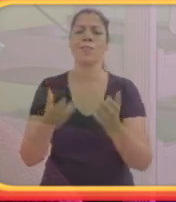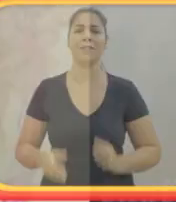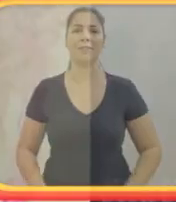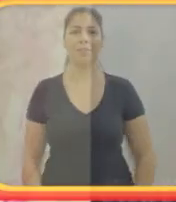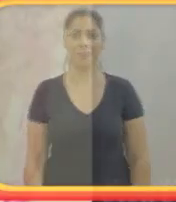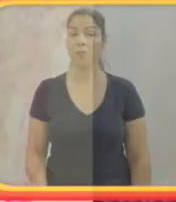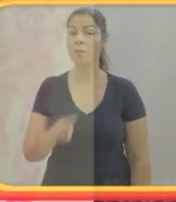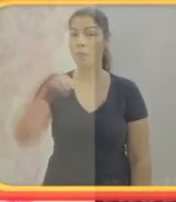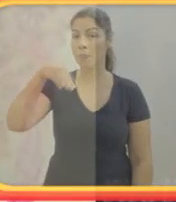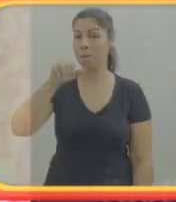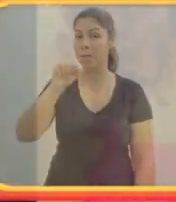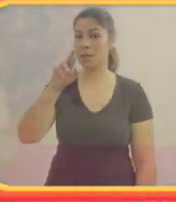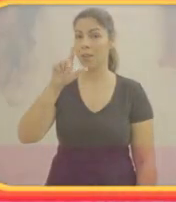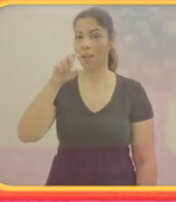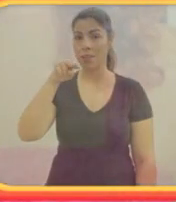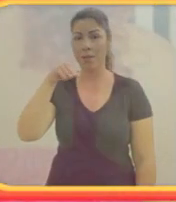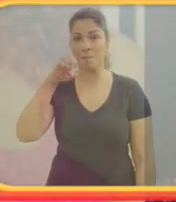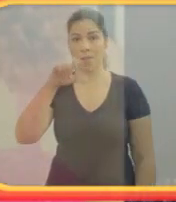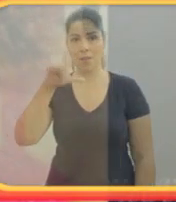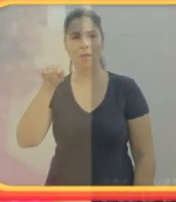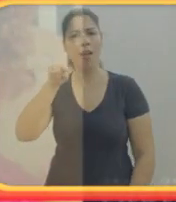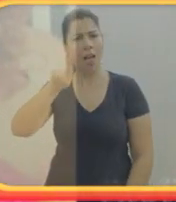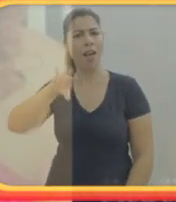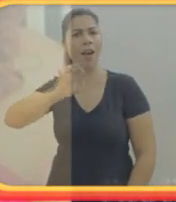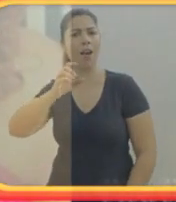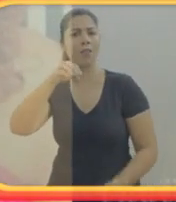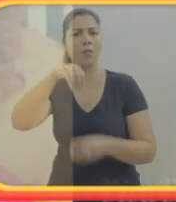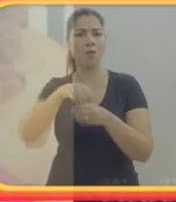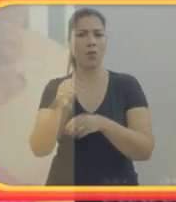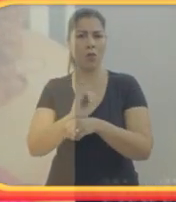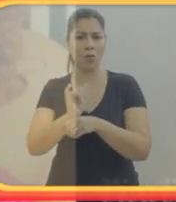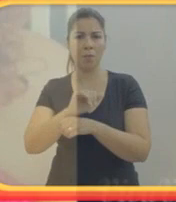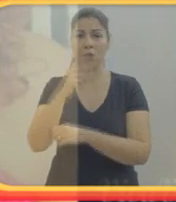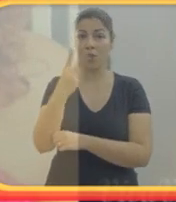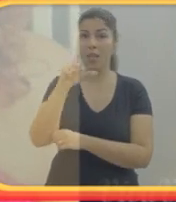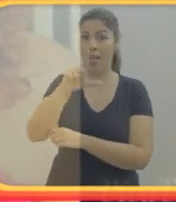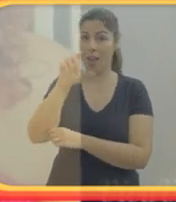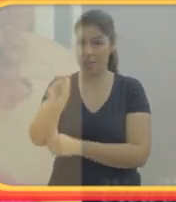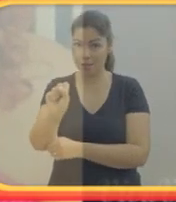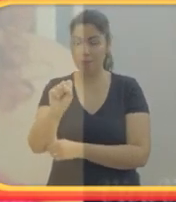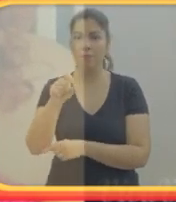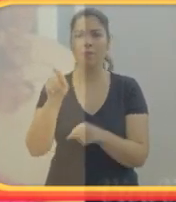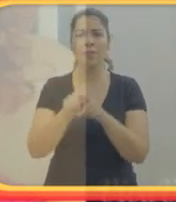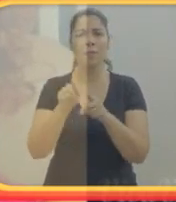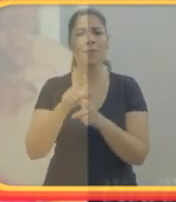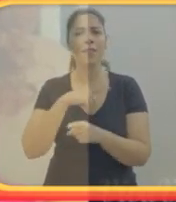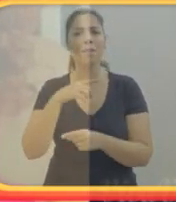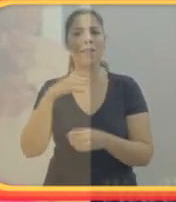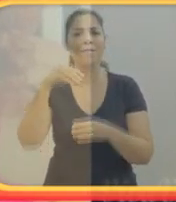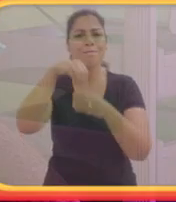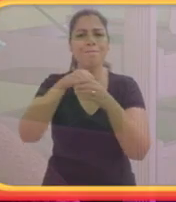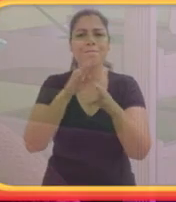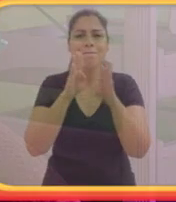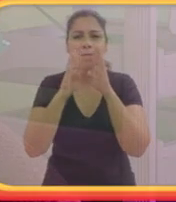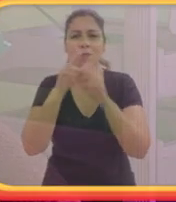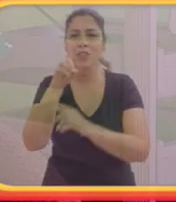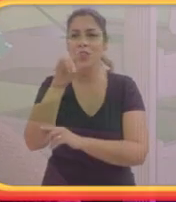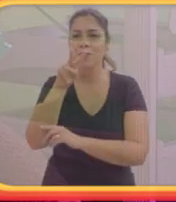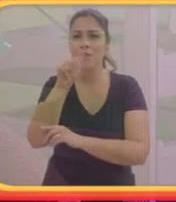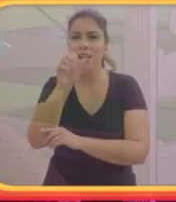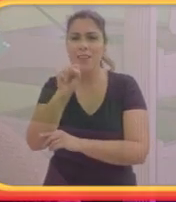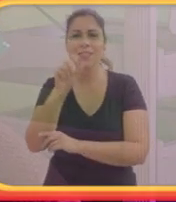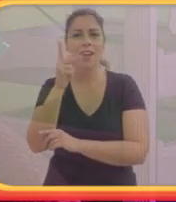que eu fazia. O meu canal é Marlene Melo, Melo com dois L's. Também tem a minha fanpage, que é Divas Hair Studio.